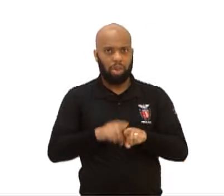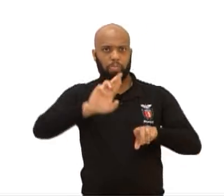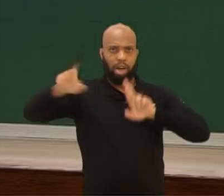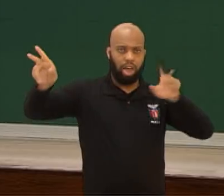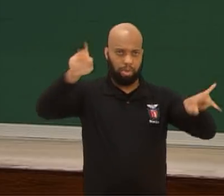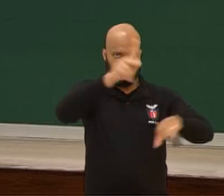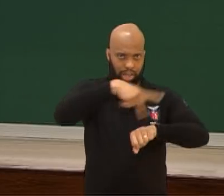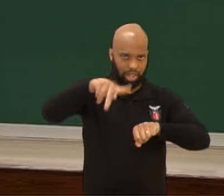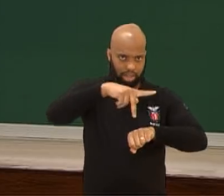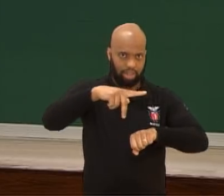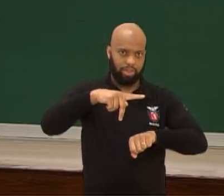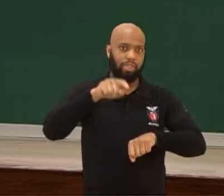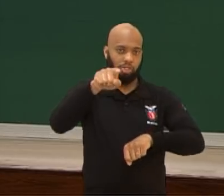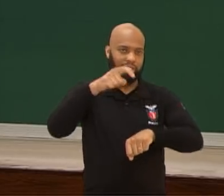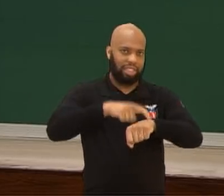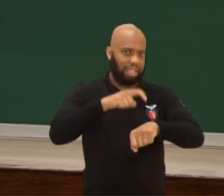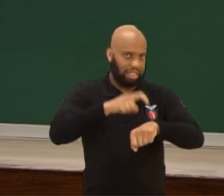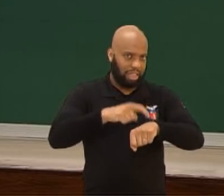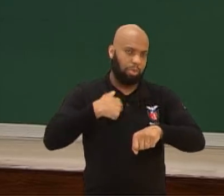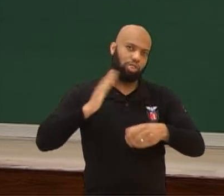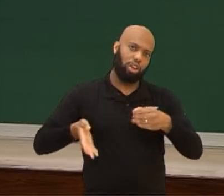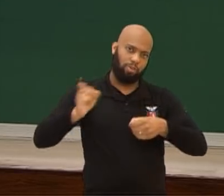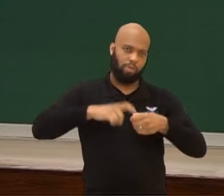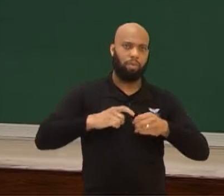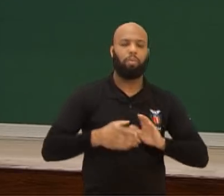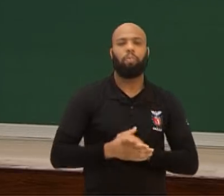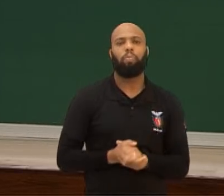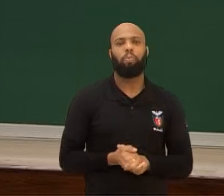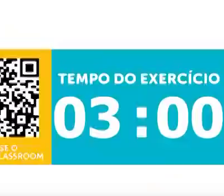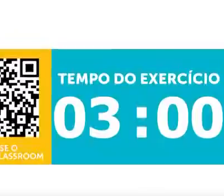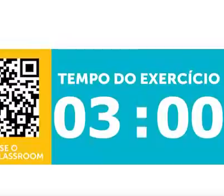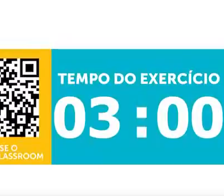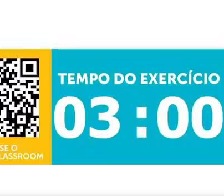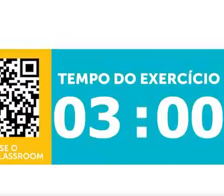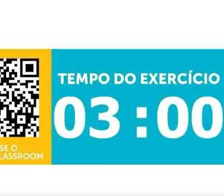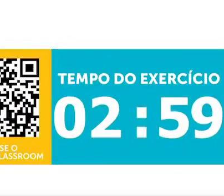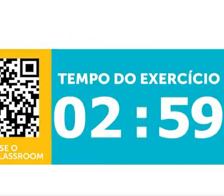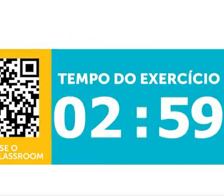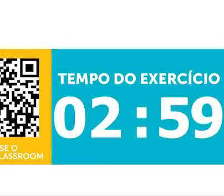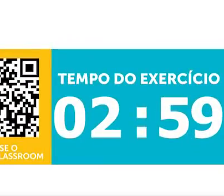diferentes países? Pensem um pouquinho e logo retomamos.